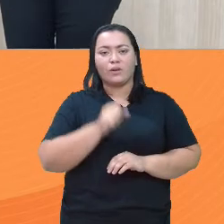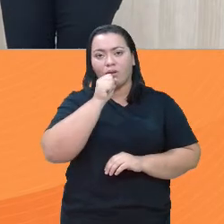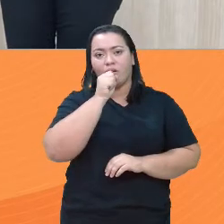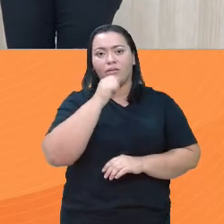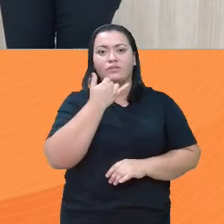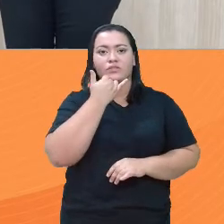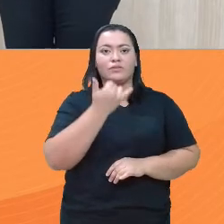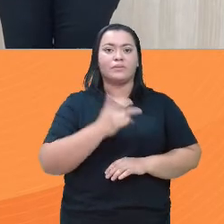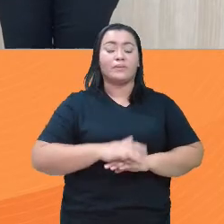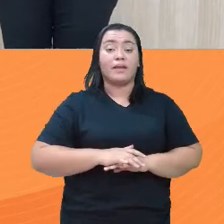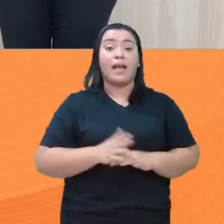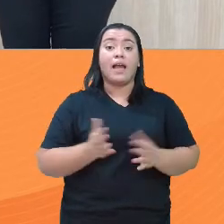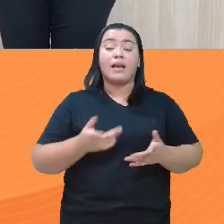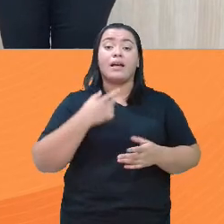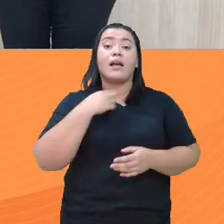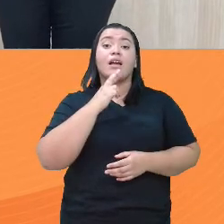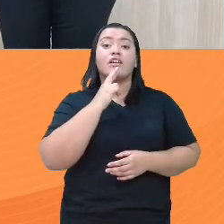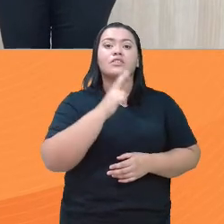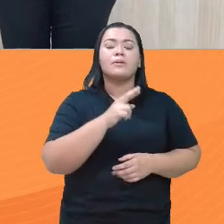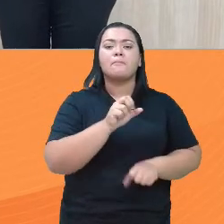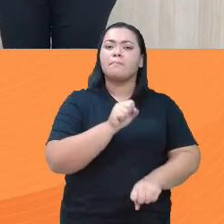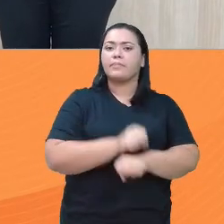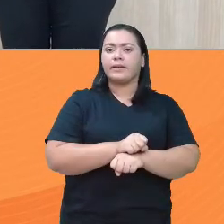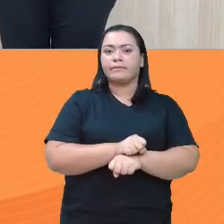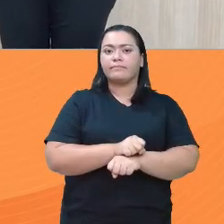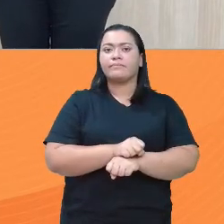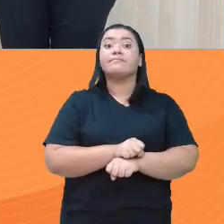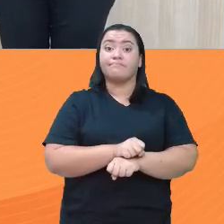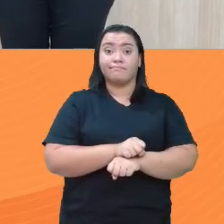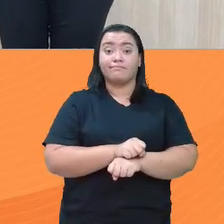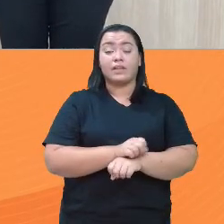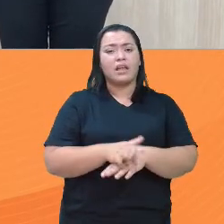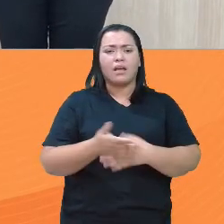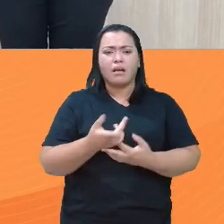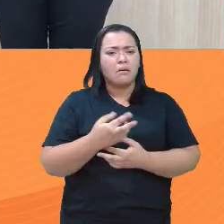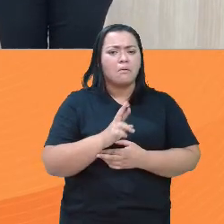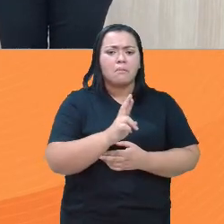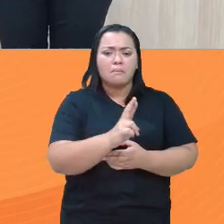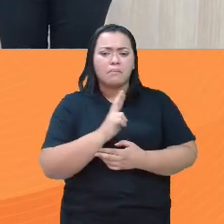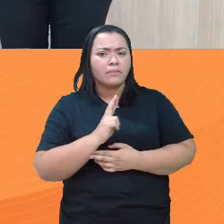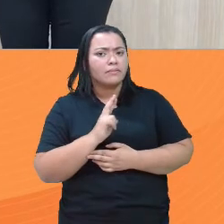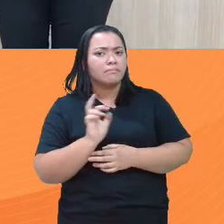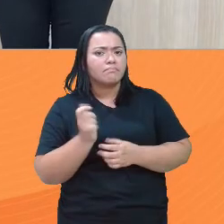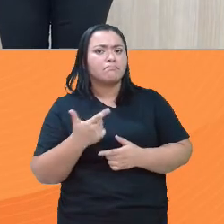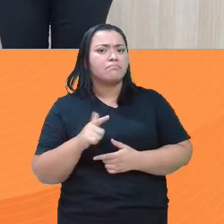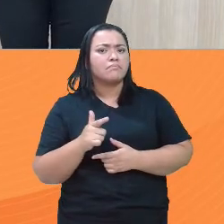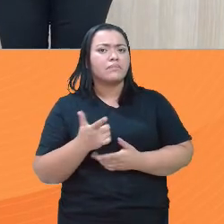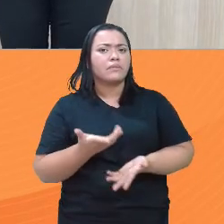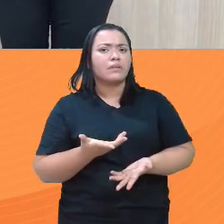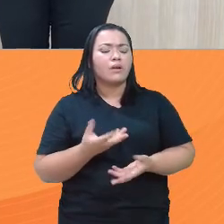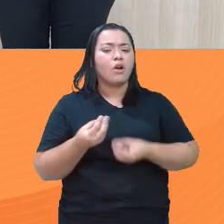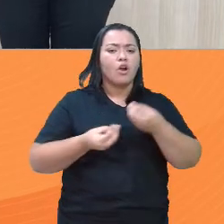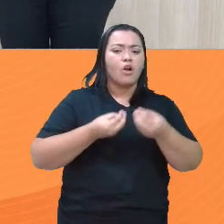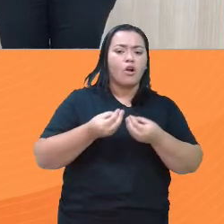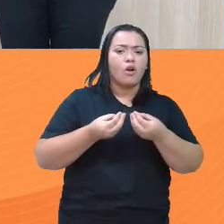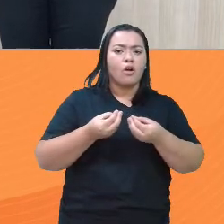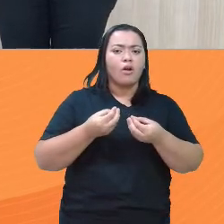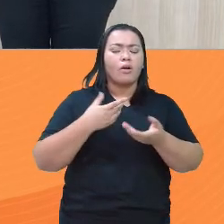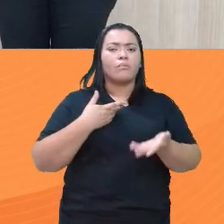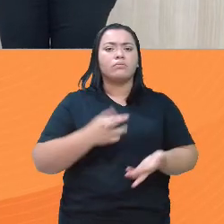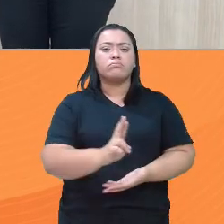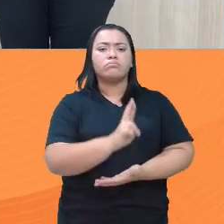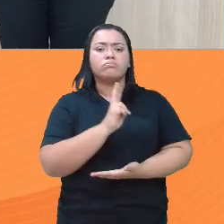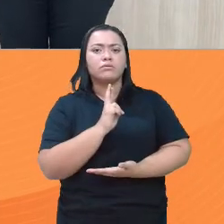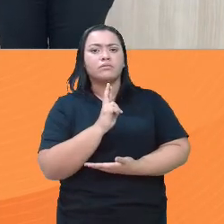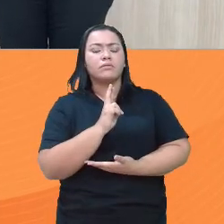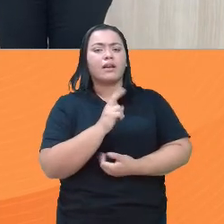evidencie respostas a partir da estagnação. Então, não há uma resposta dentro do ritmo que você imaginou, não há uma resposta a